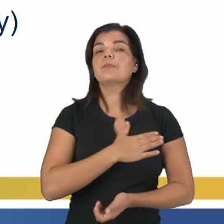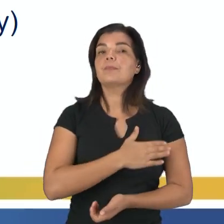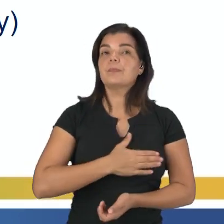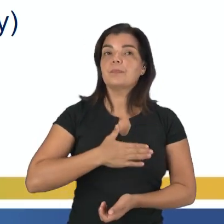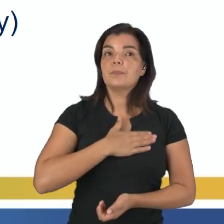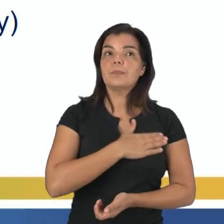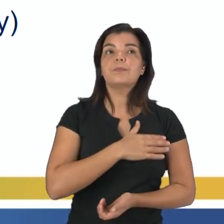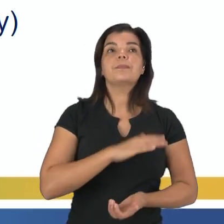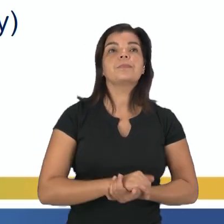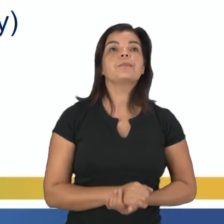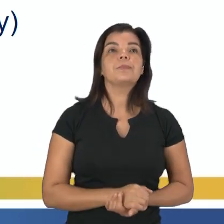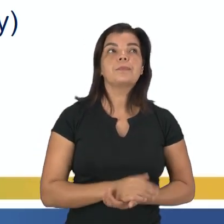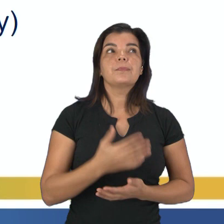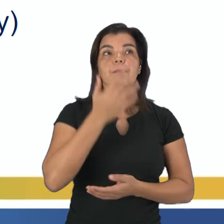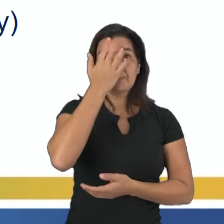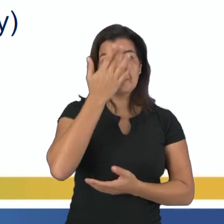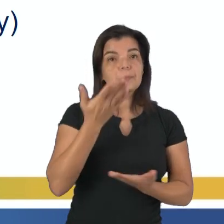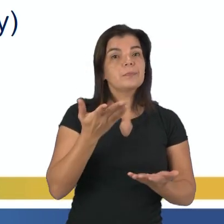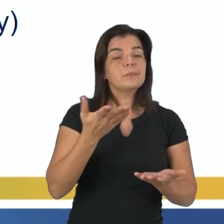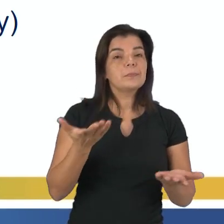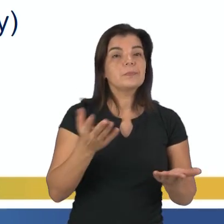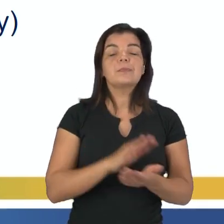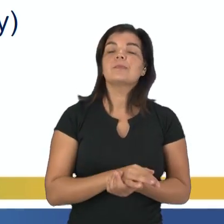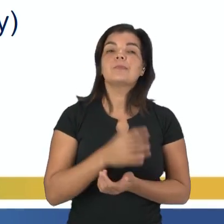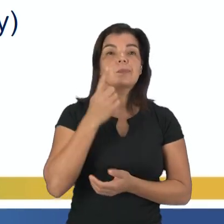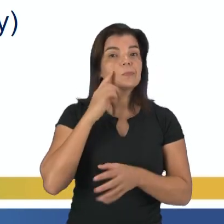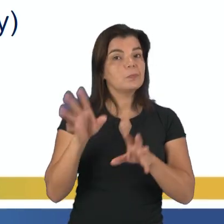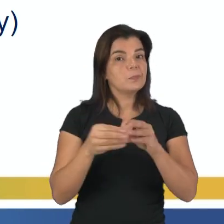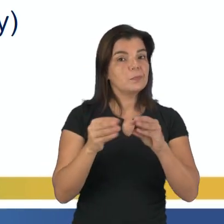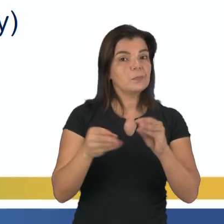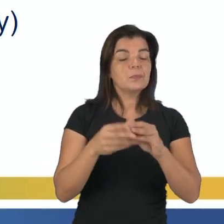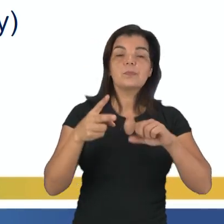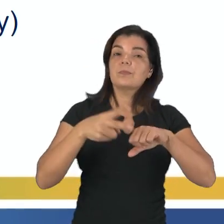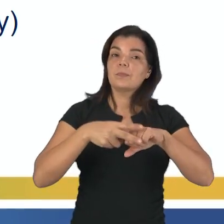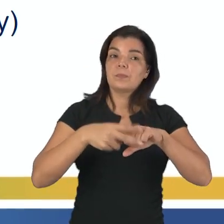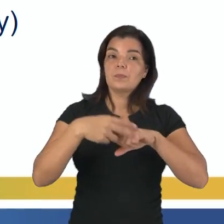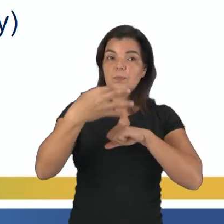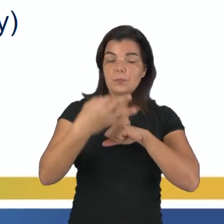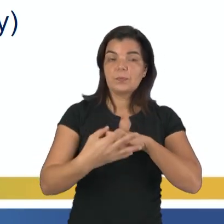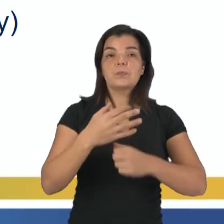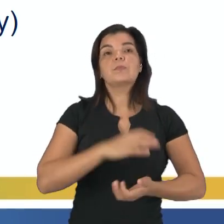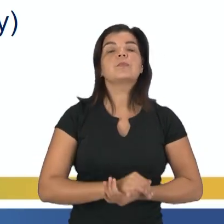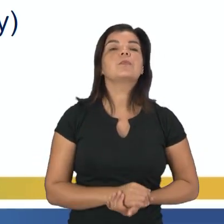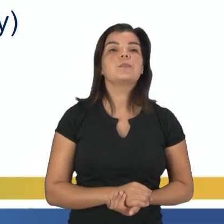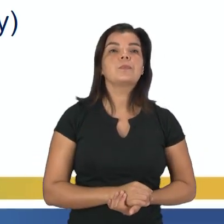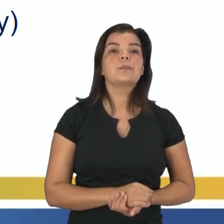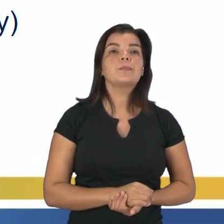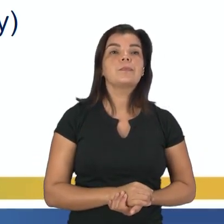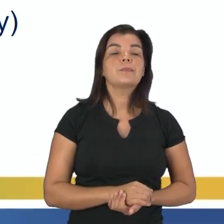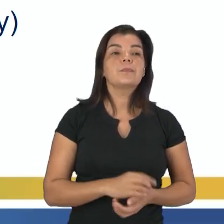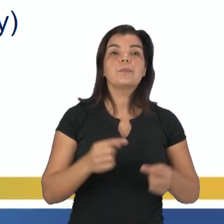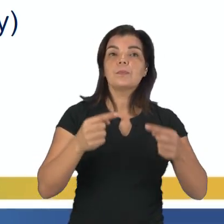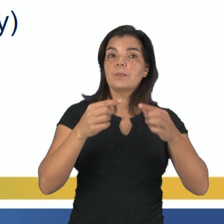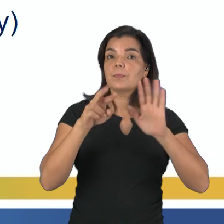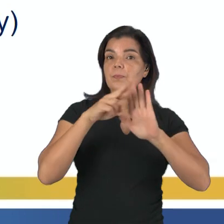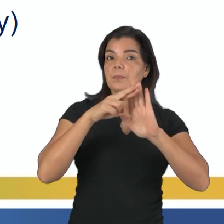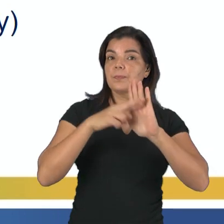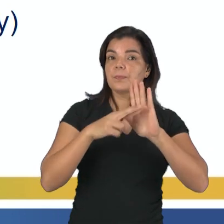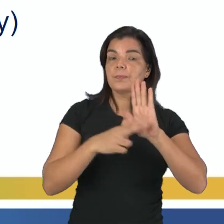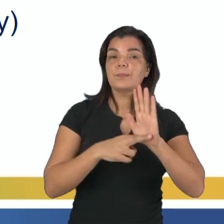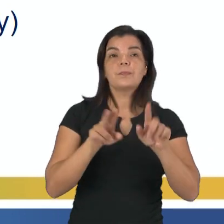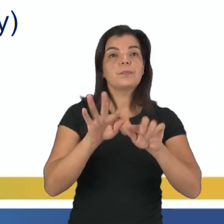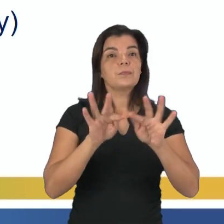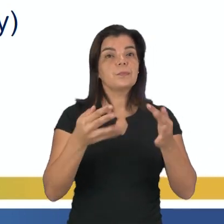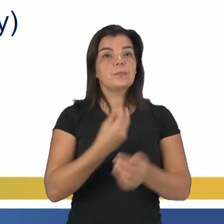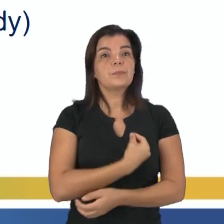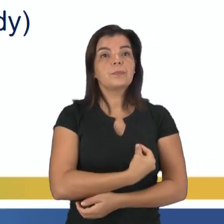gostar. E aí, tá fácil, né? Vamos encaixar então esse verbo na forma verbal correta, de acordo com as regrinhas do Simple